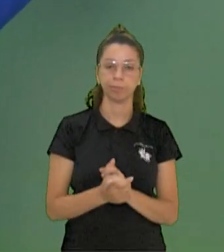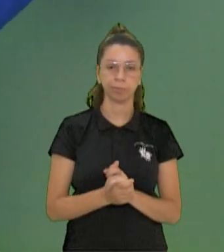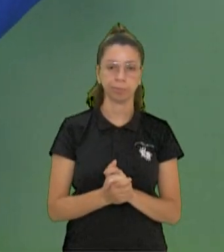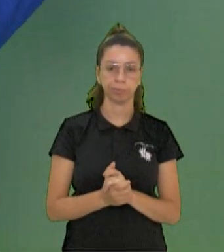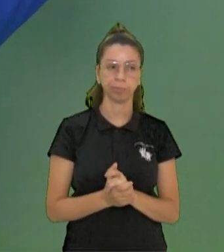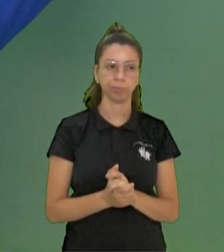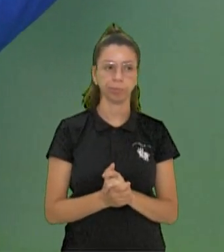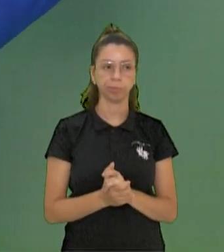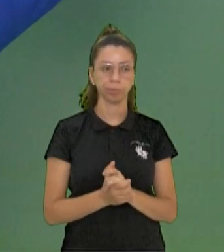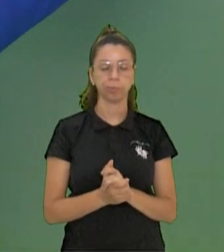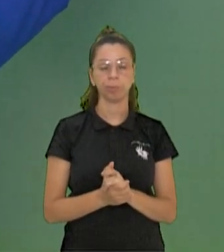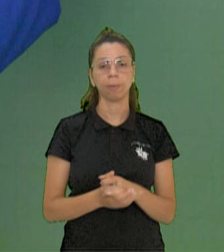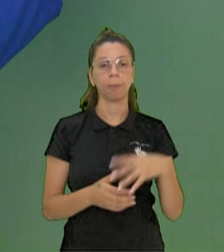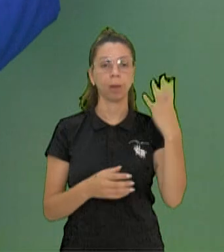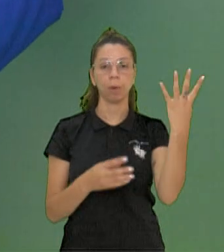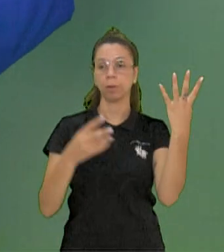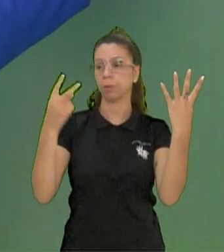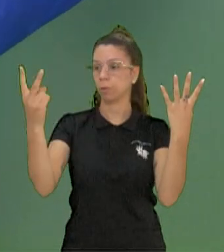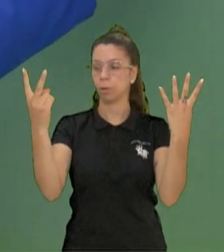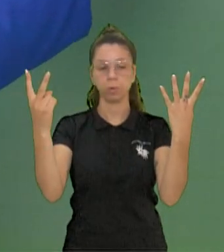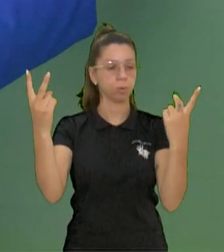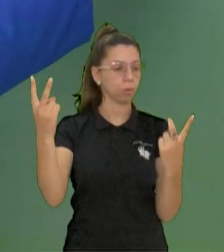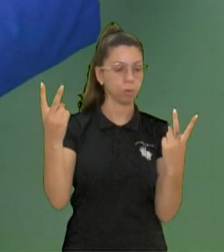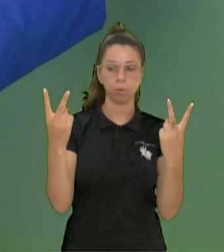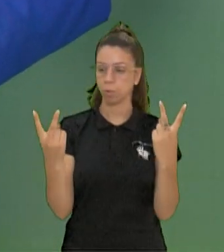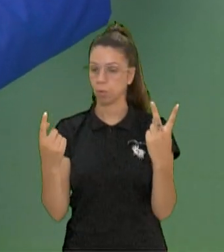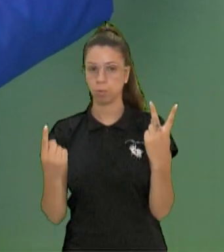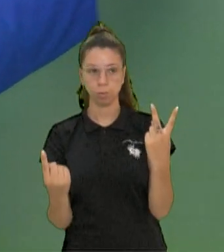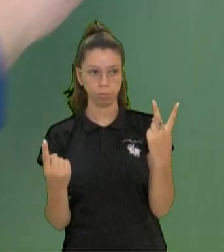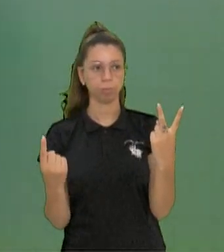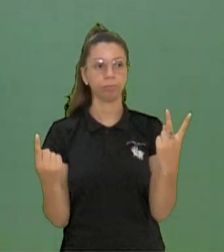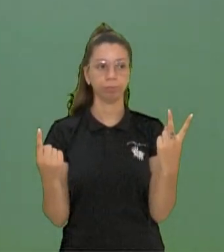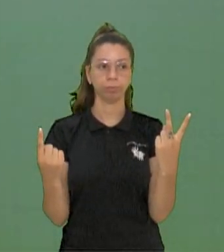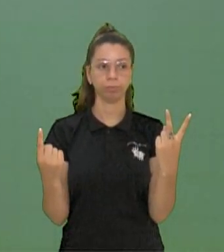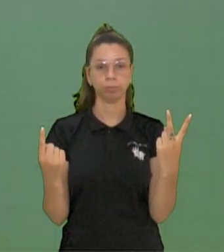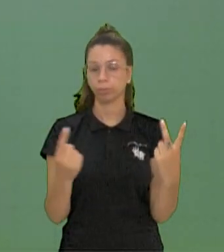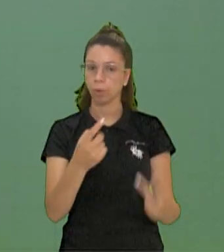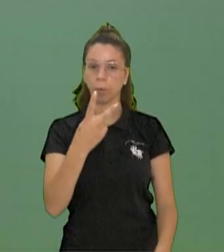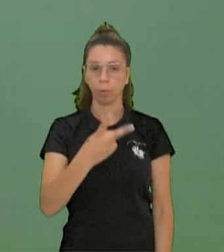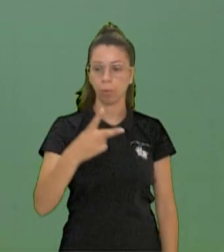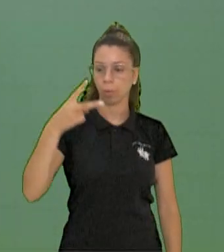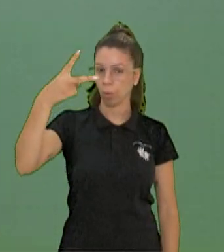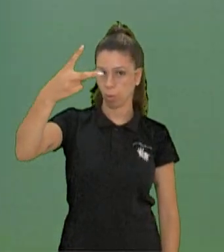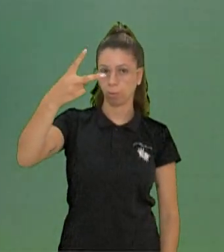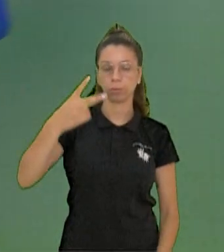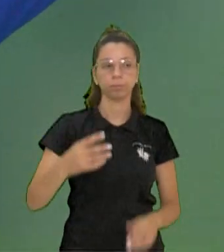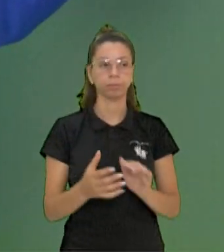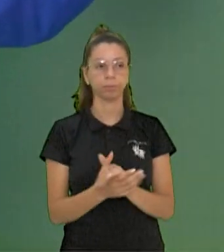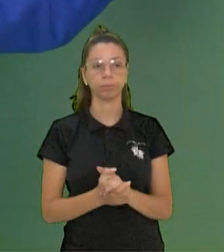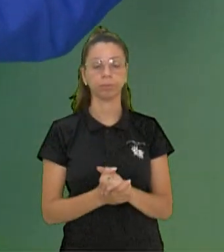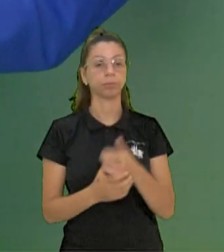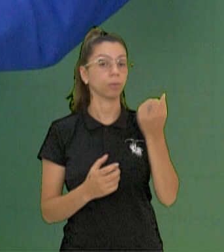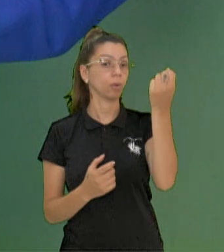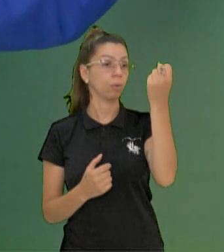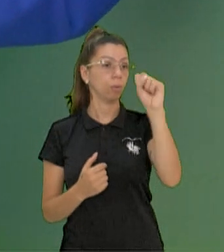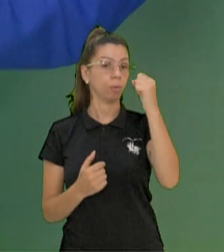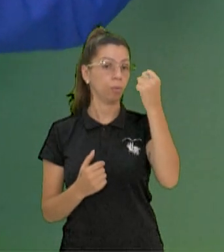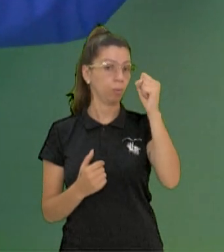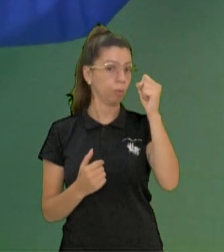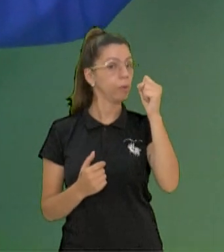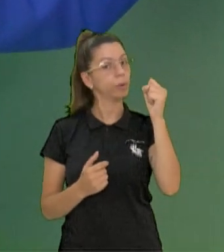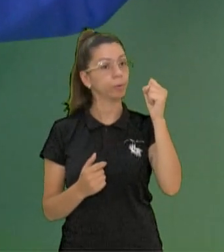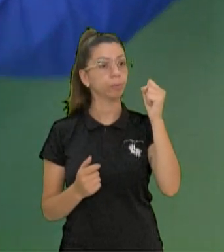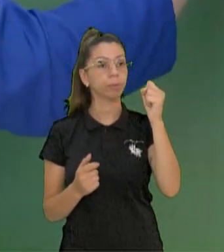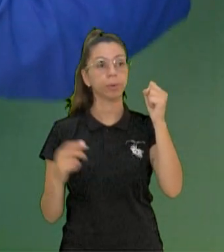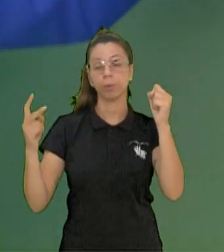se eu dividir por 2 dá 2, se eu dividir por 2 dá 1. Então, 4 é 2 elevado a 2. O 8, se